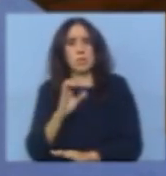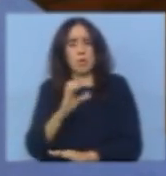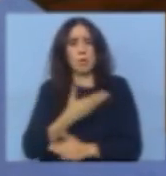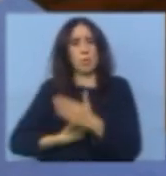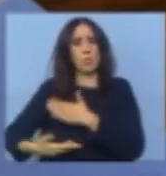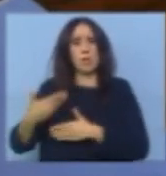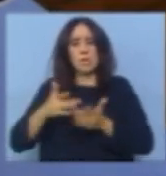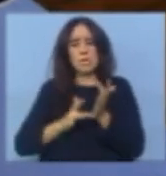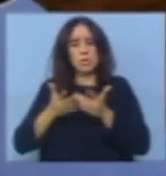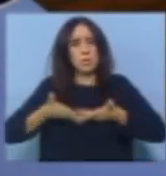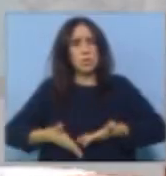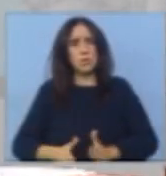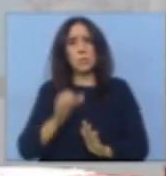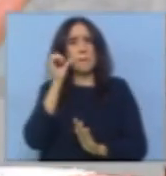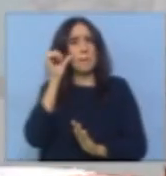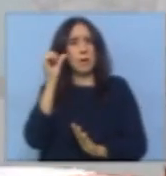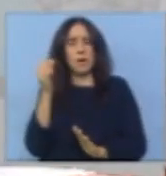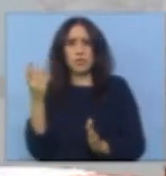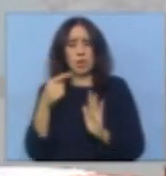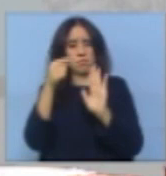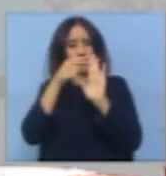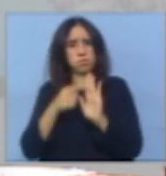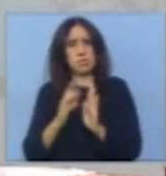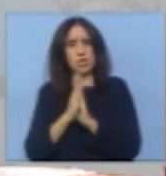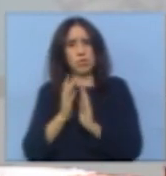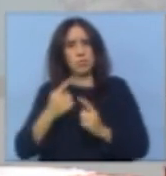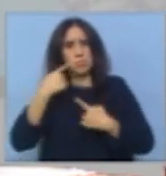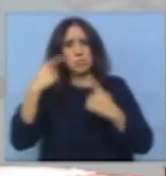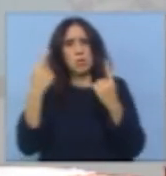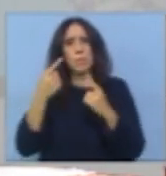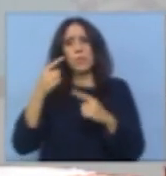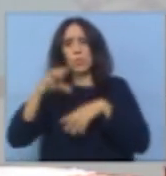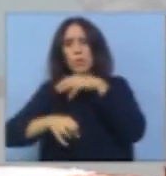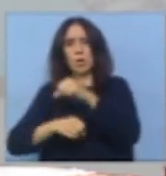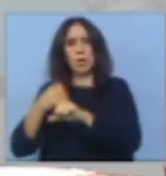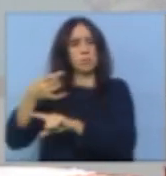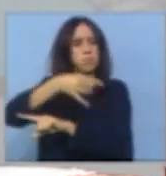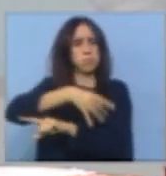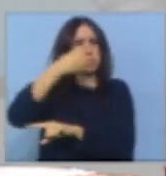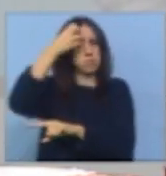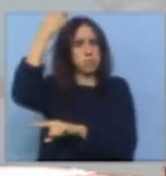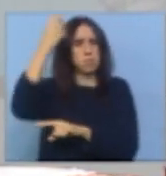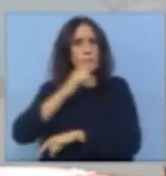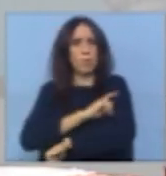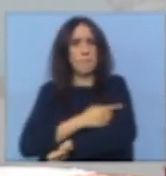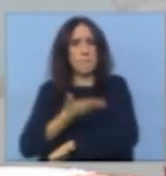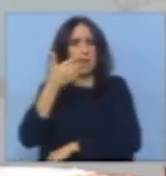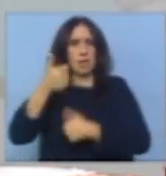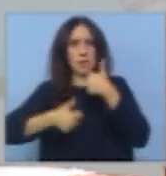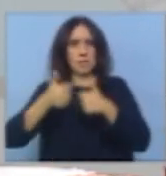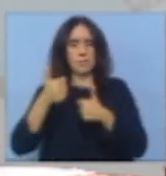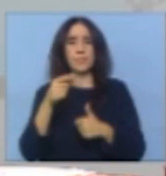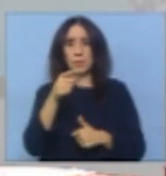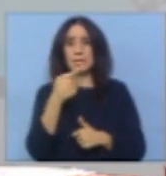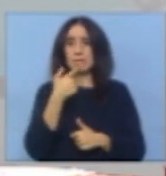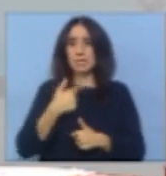religiosa num rei, num imperador, em alguém que tinha mais poder que o outro. Então, essa leitura, como dizias, é